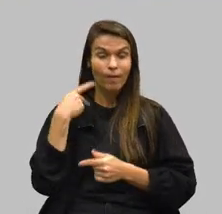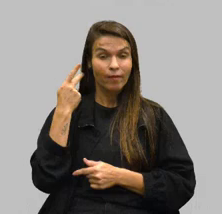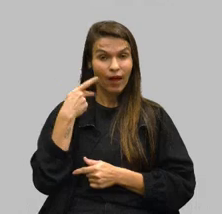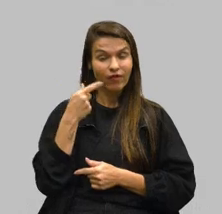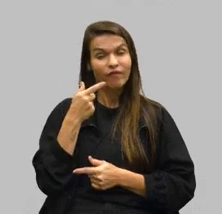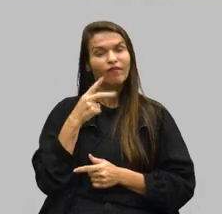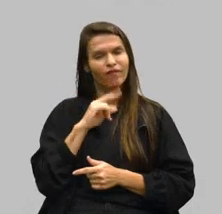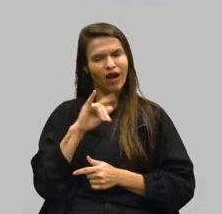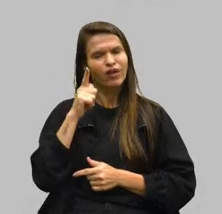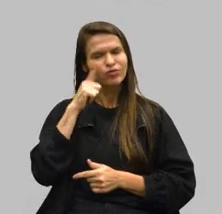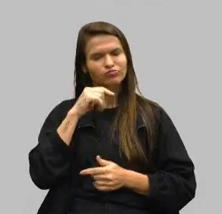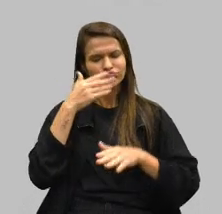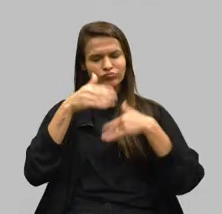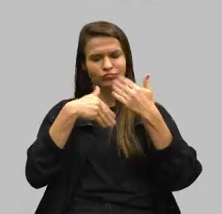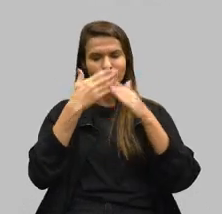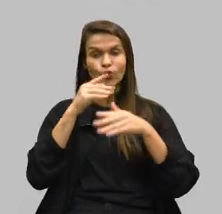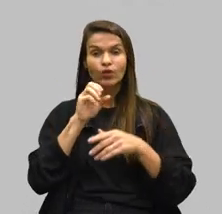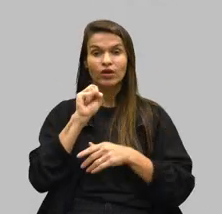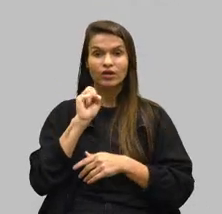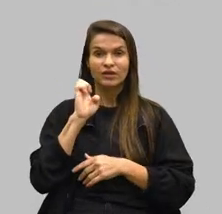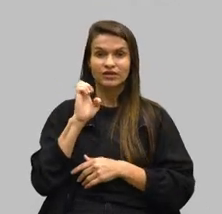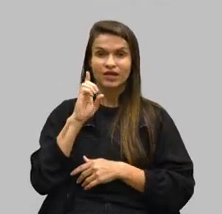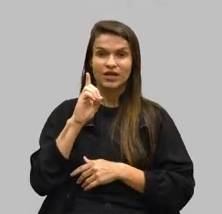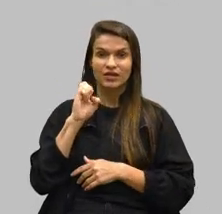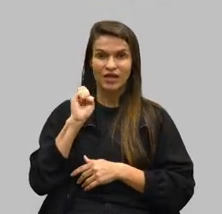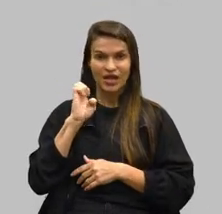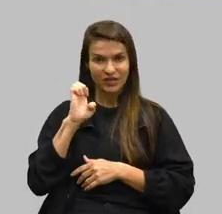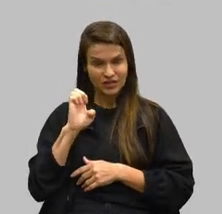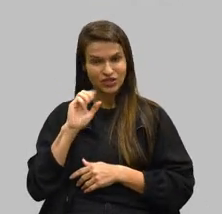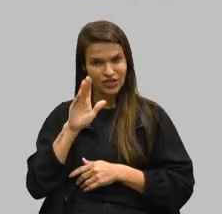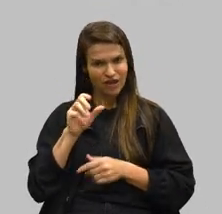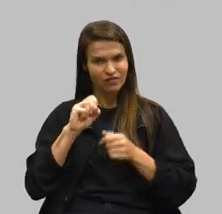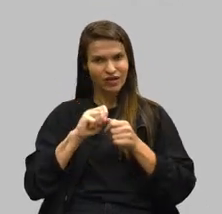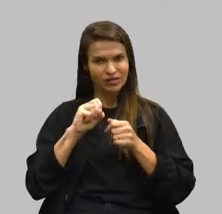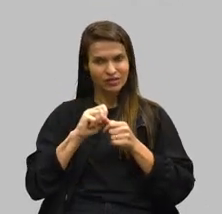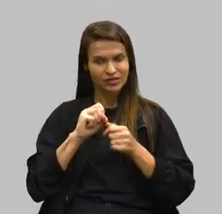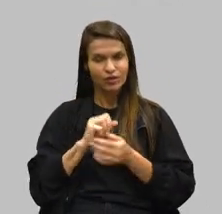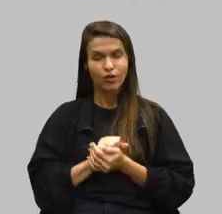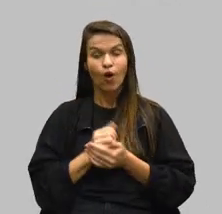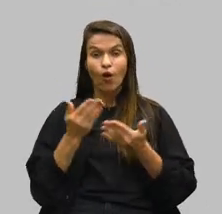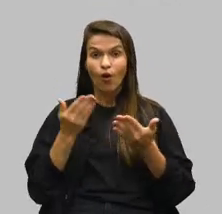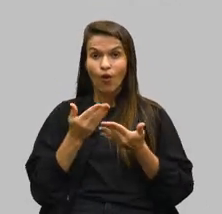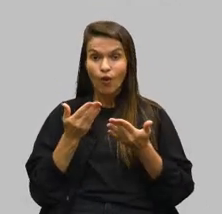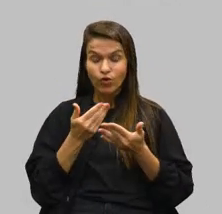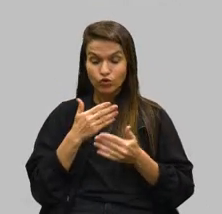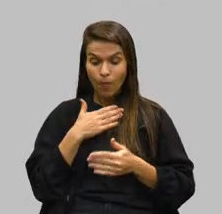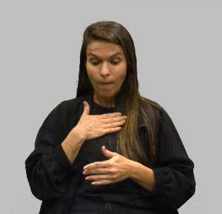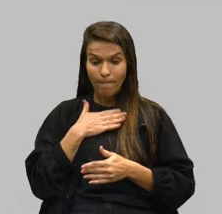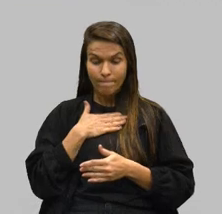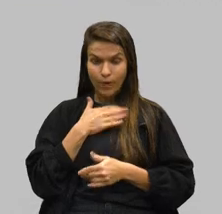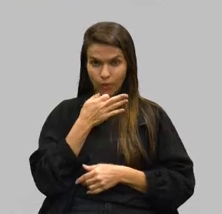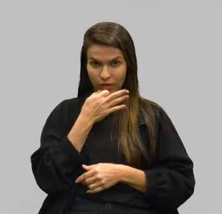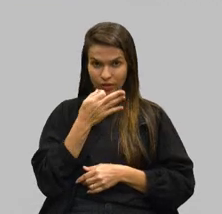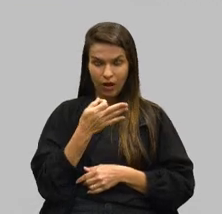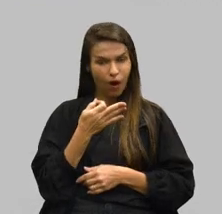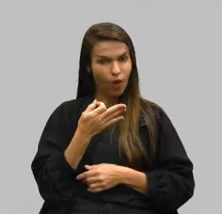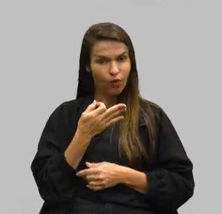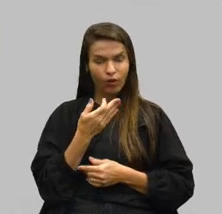conseguir ampliar muito o que a cedes já fazia porque hoje vou dizer o meu caso meu exemplo eu até hoje não não tive